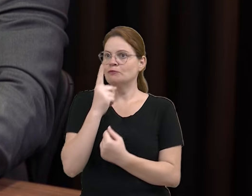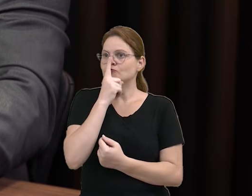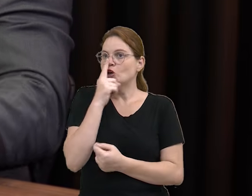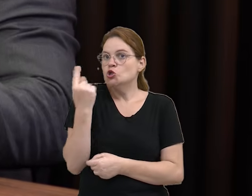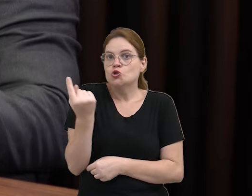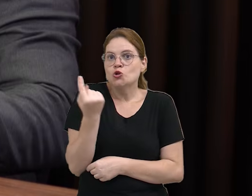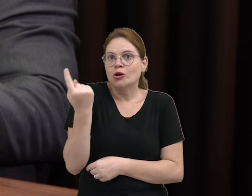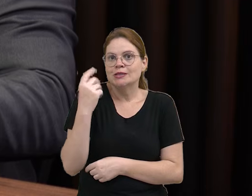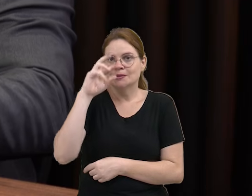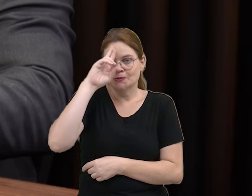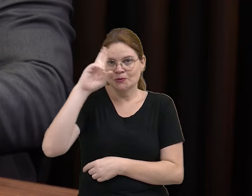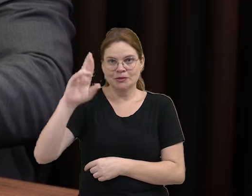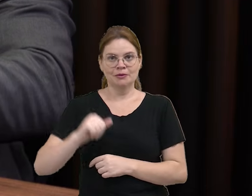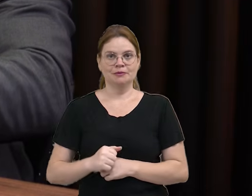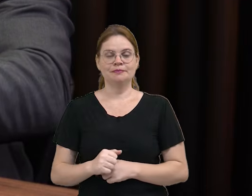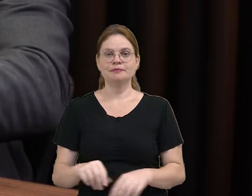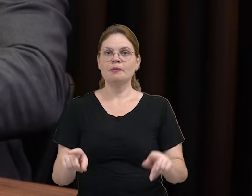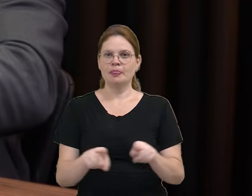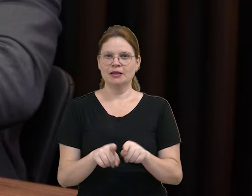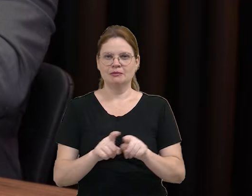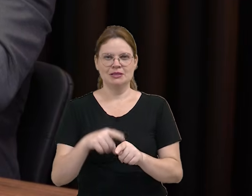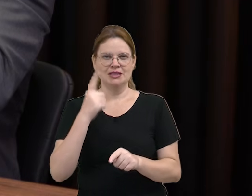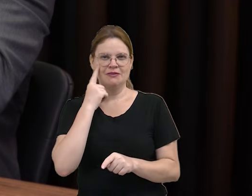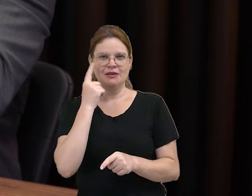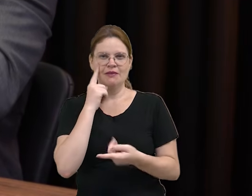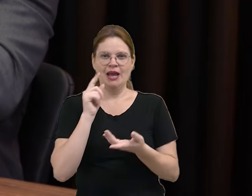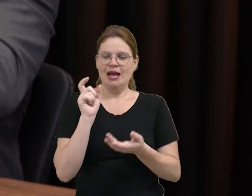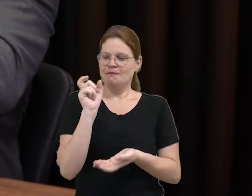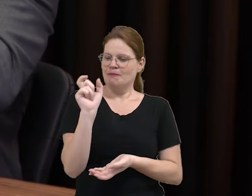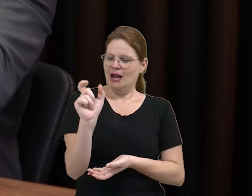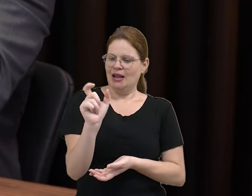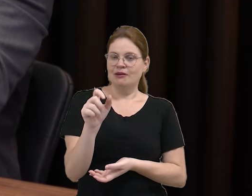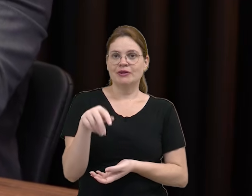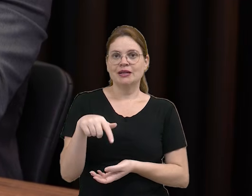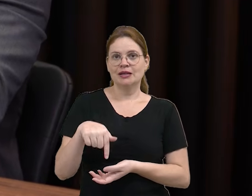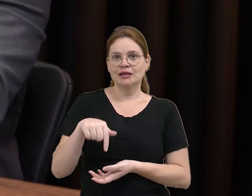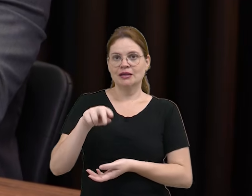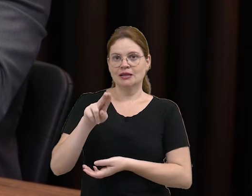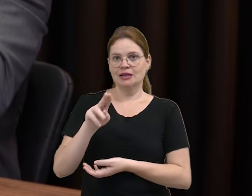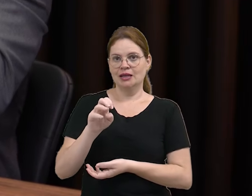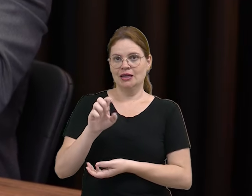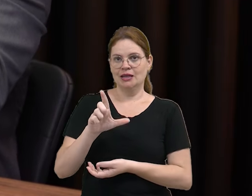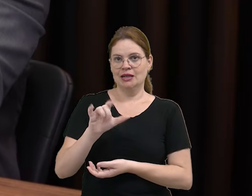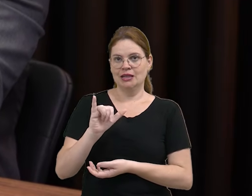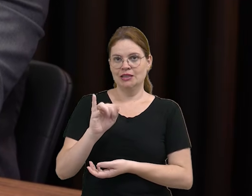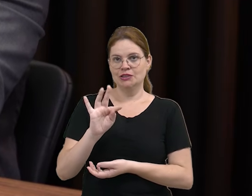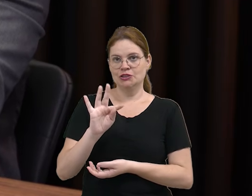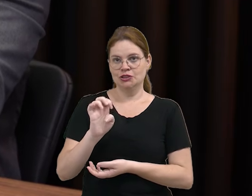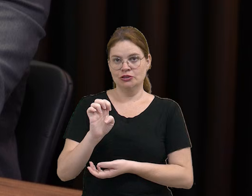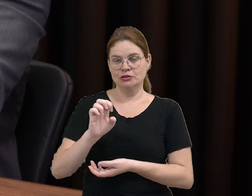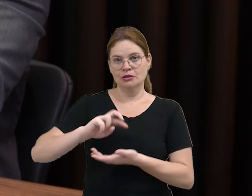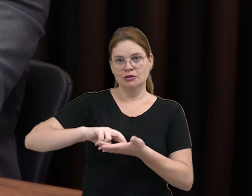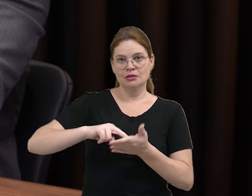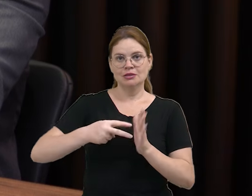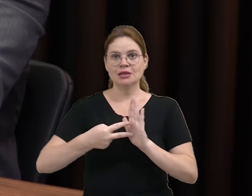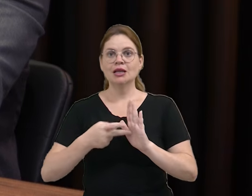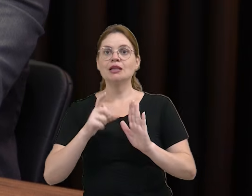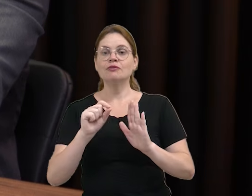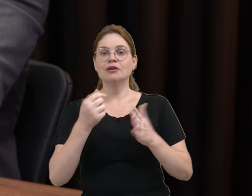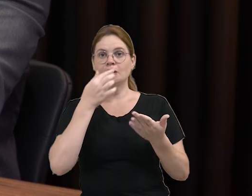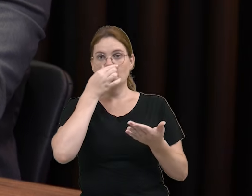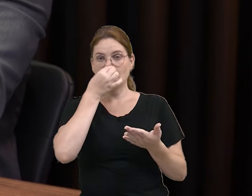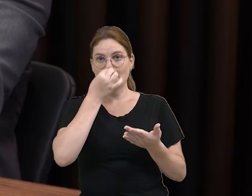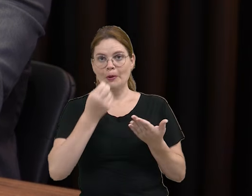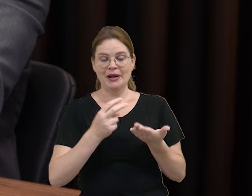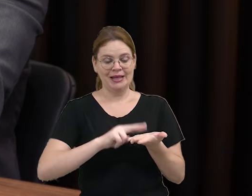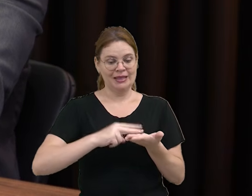E nós vamos entender isso quando você pega uma das traduções do nome Querite. O nome Querite significa colocar do tamanho certo.